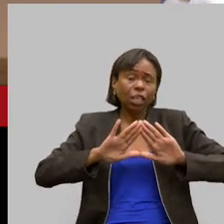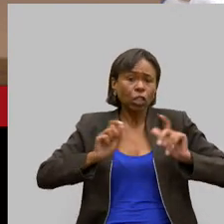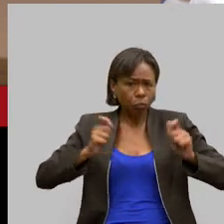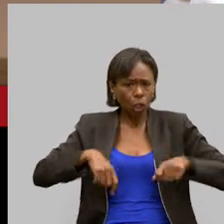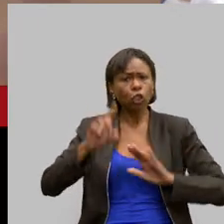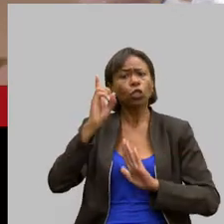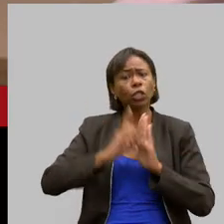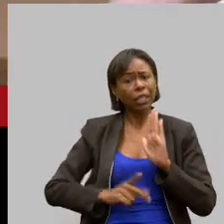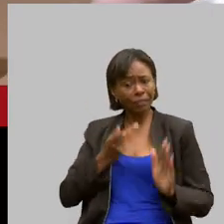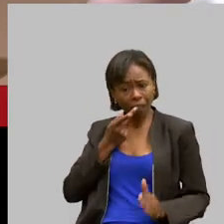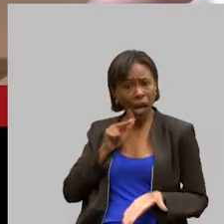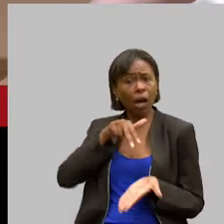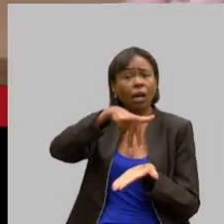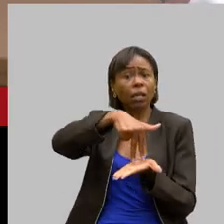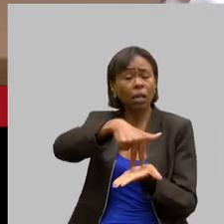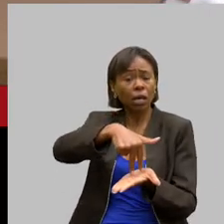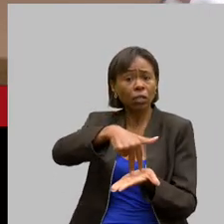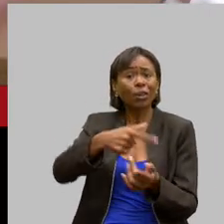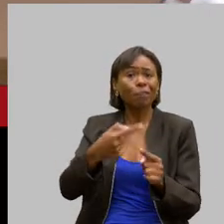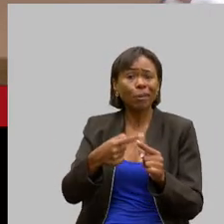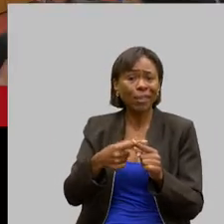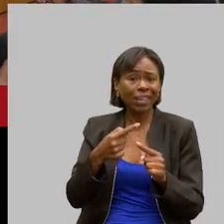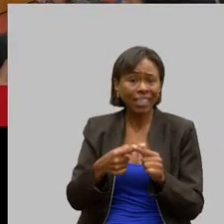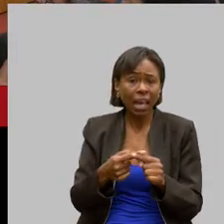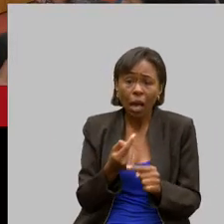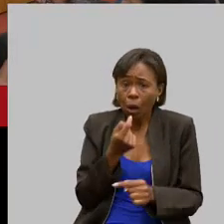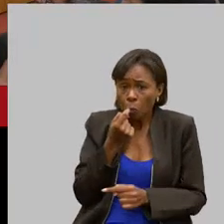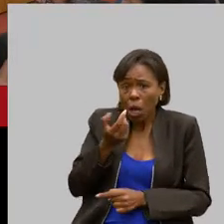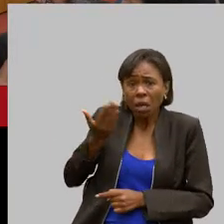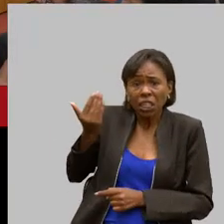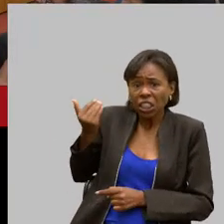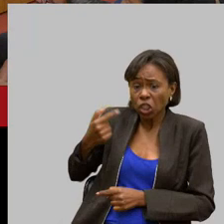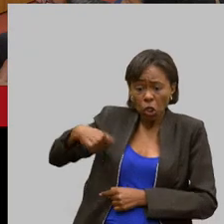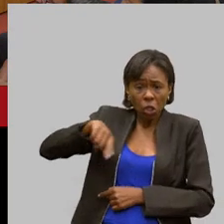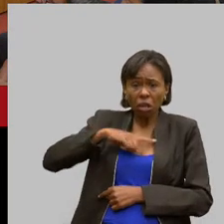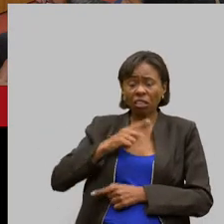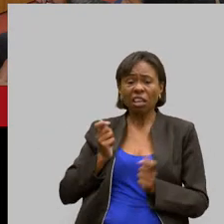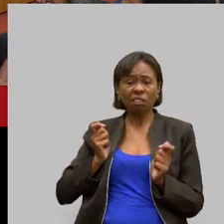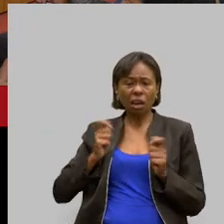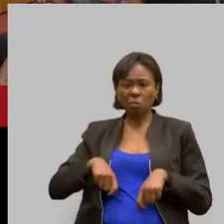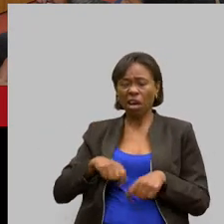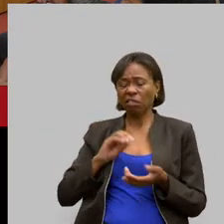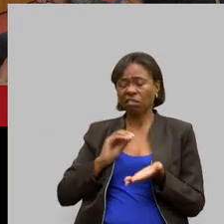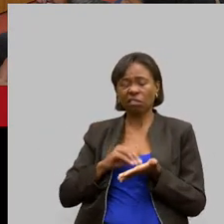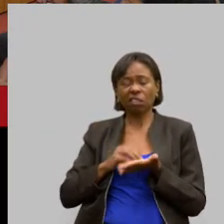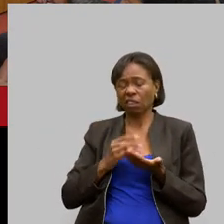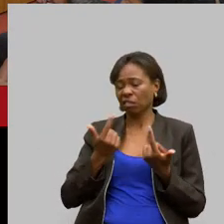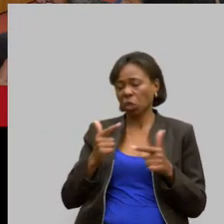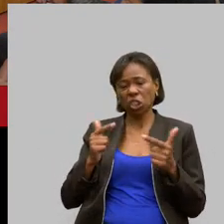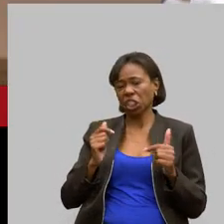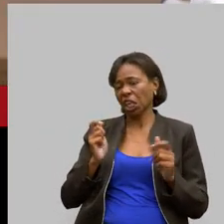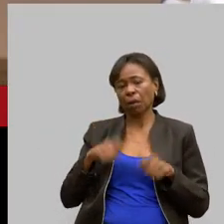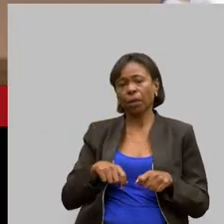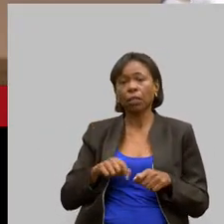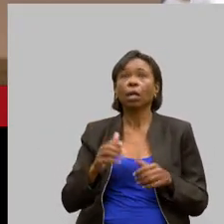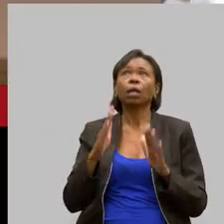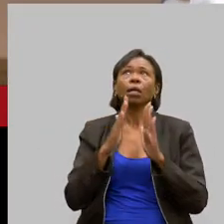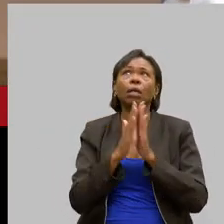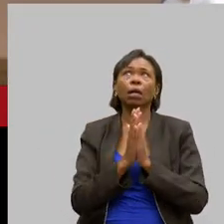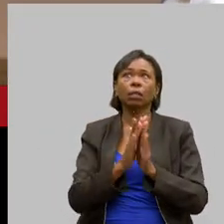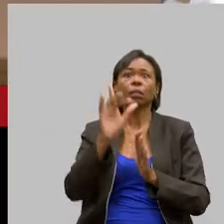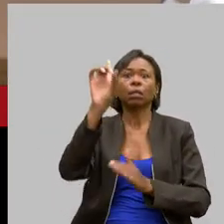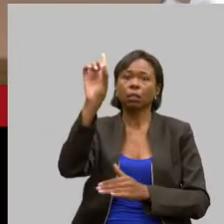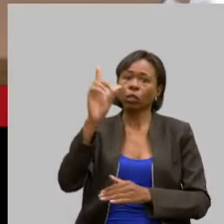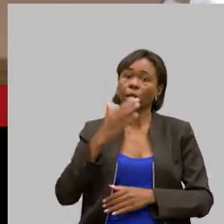agora mesmo né Dr Luiz a gente era incapaz Graças a Deus que na minha infância minha irmã minha mãe não